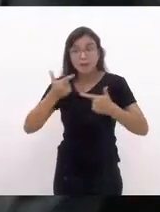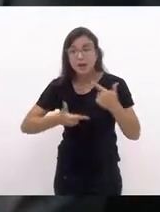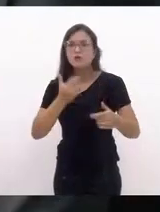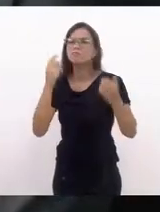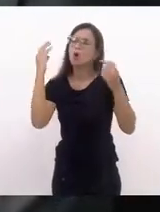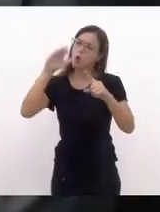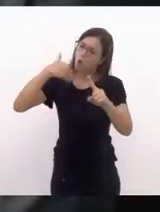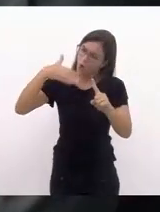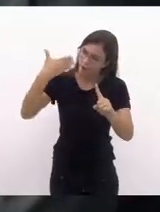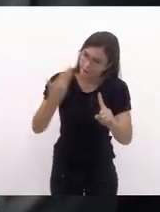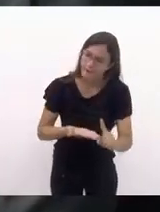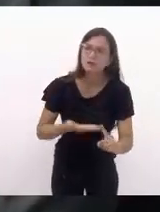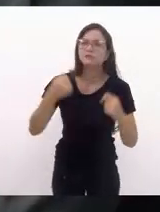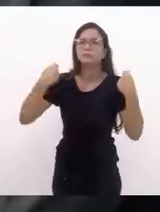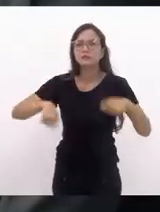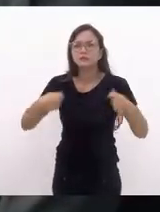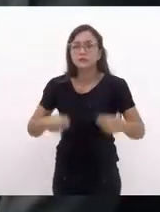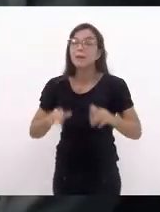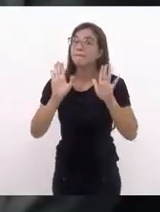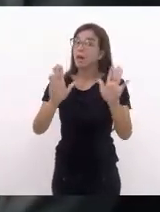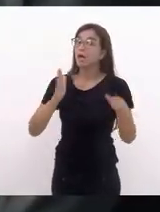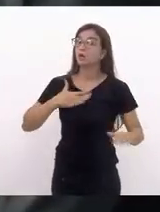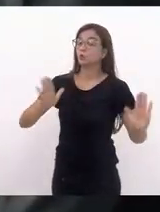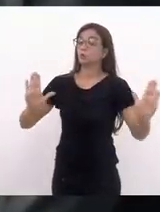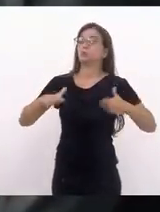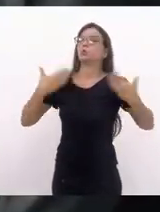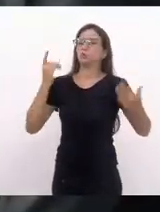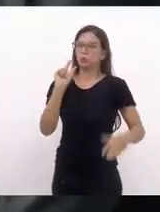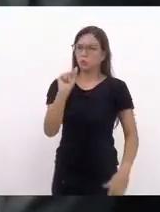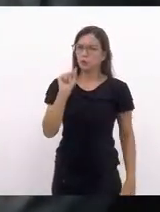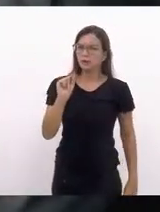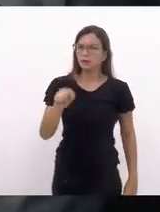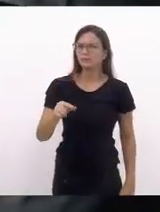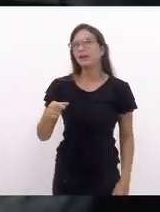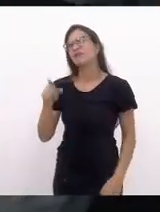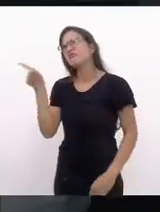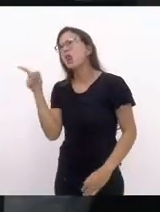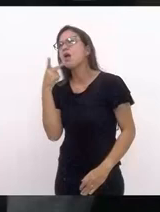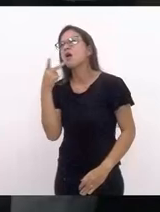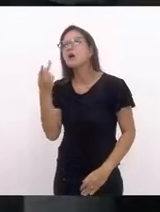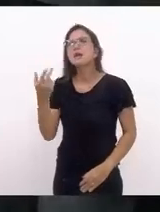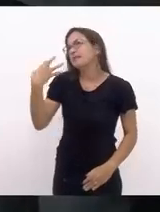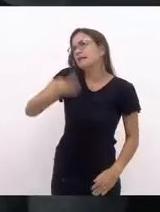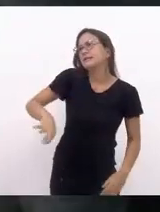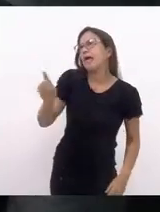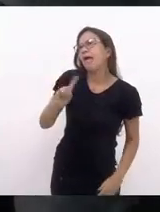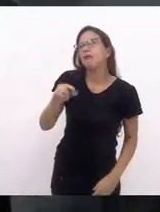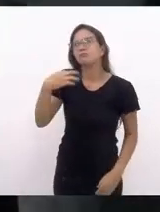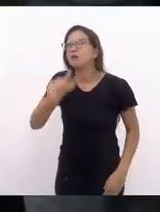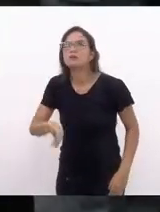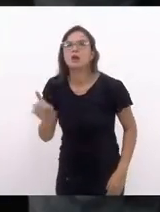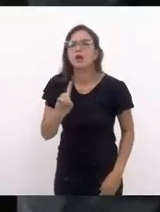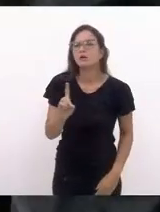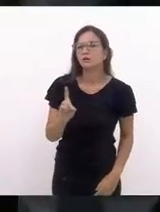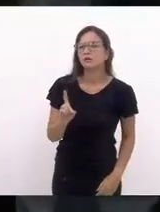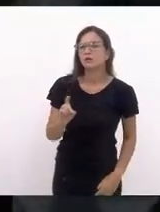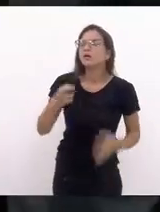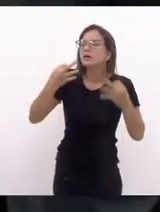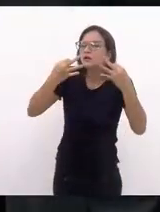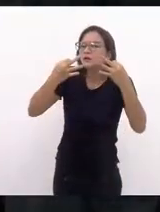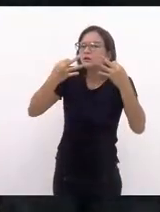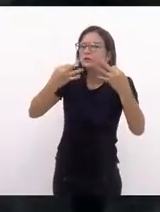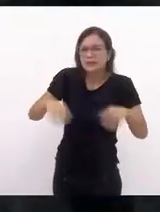honrados agora o que mais me assusta eu ouvi falar tanto de injustiça e justiça deve ser